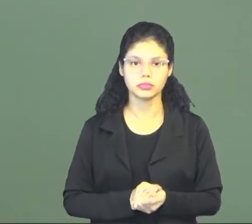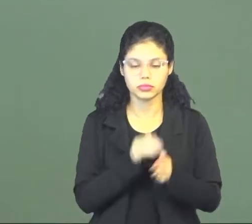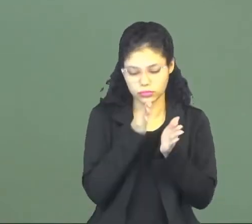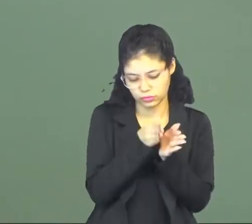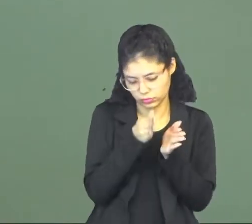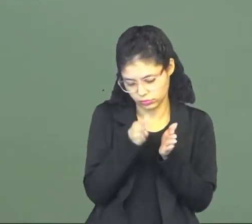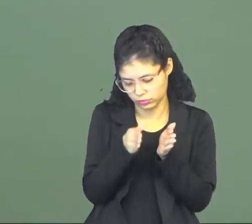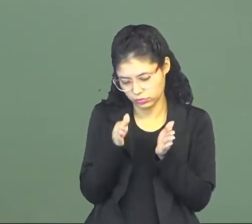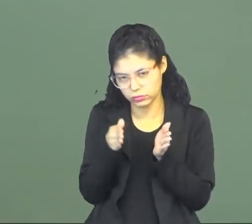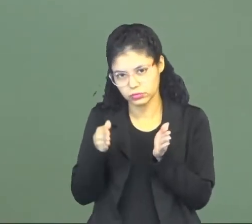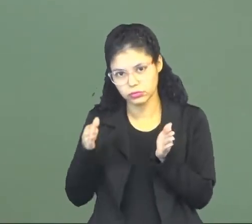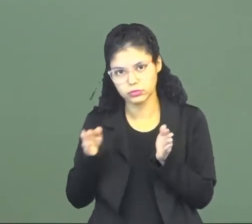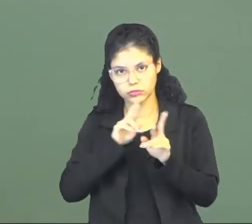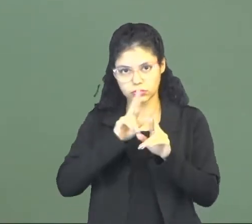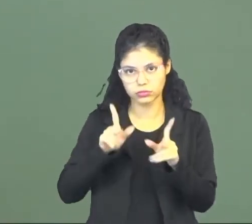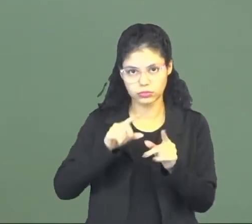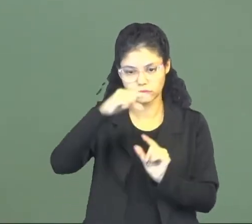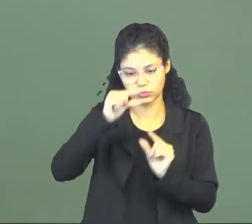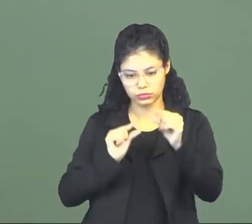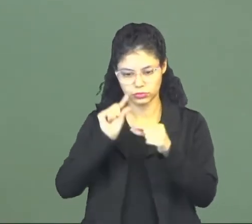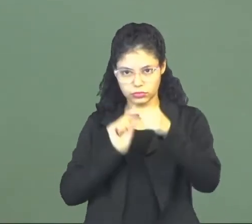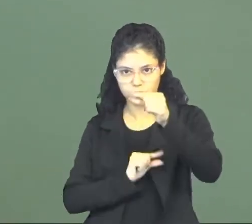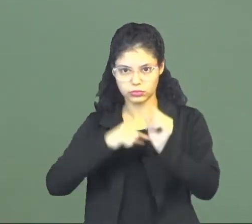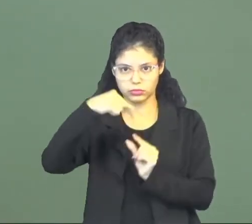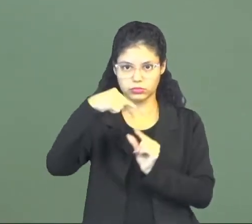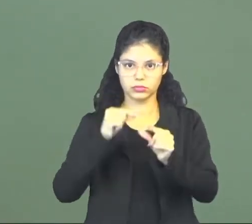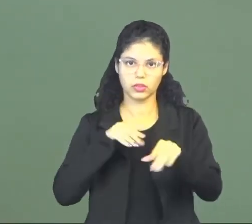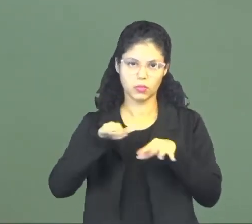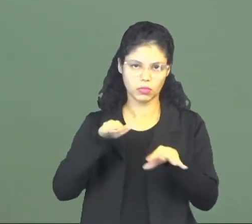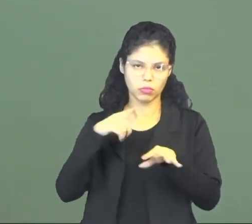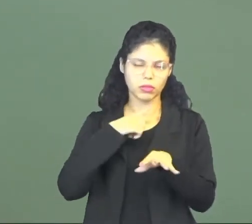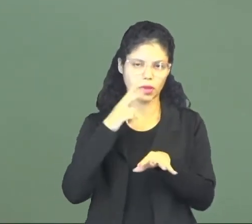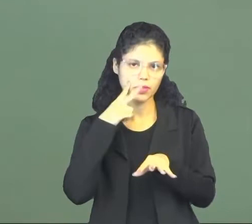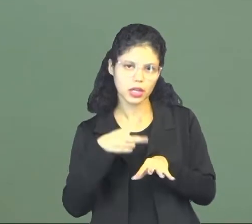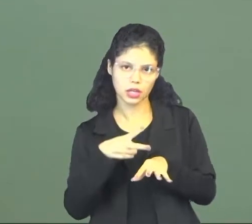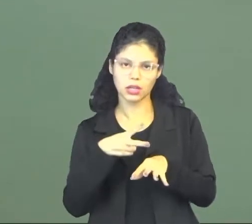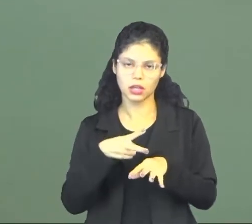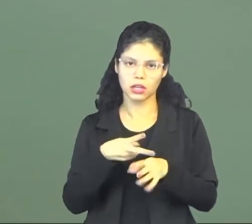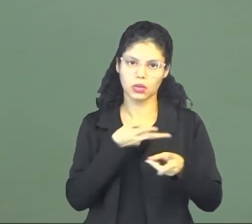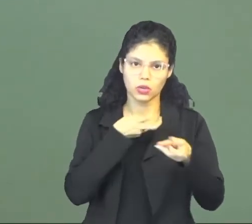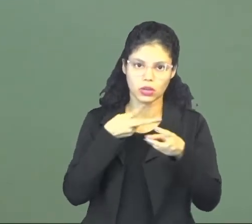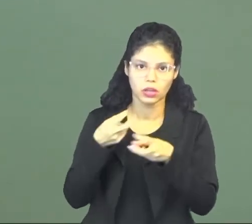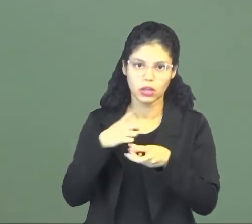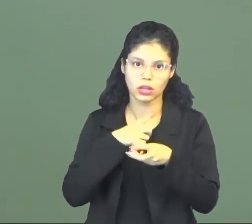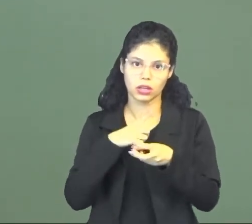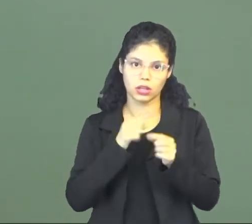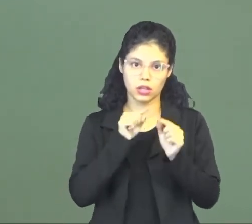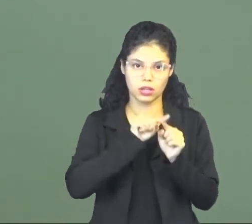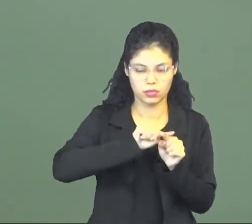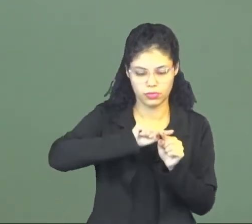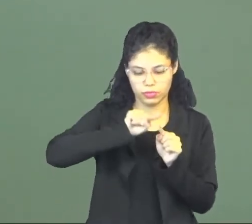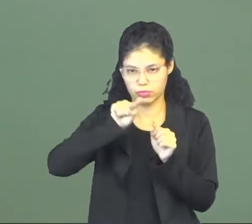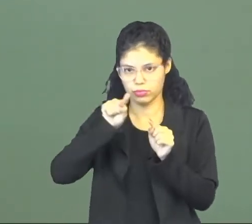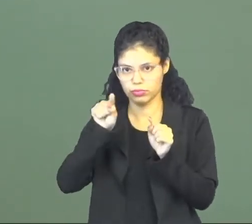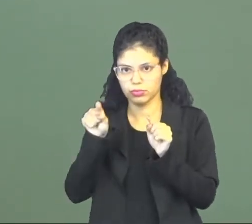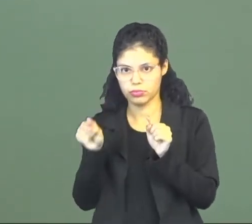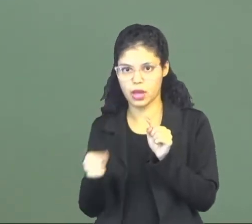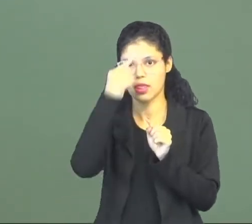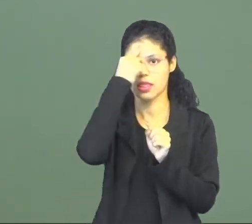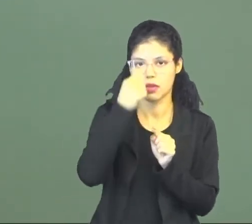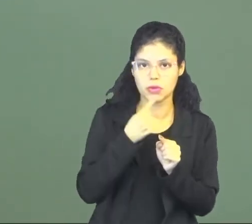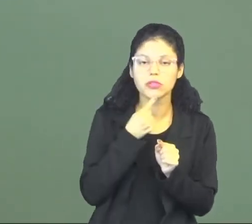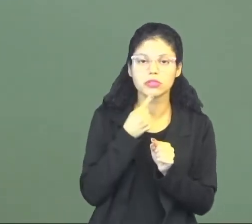eles em diferentes lugares, onde nós temos um certo movimento da